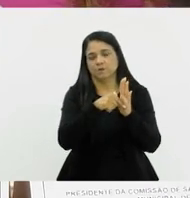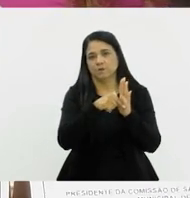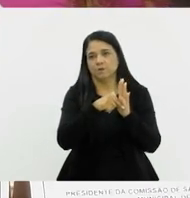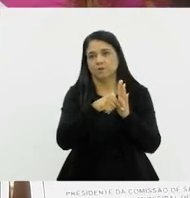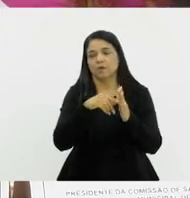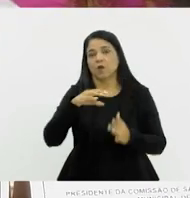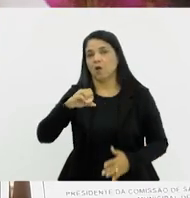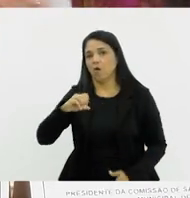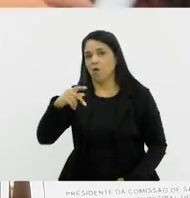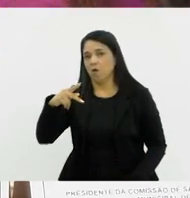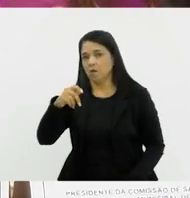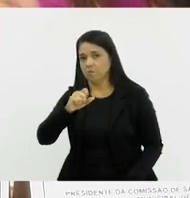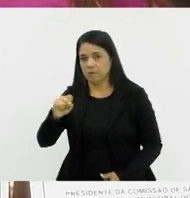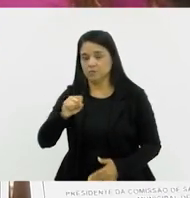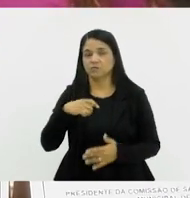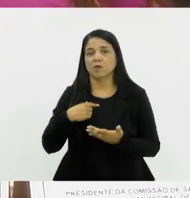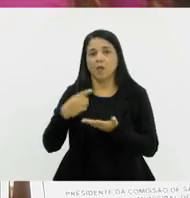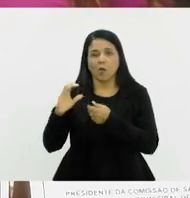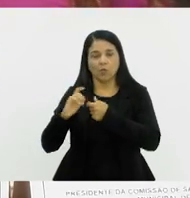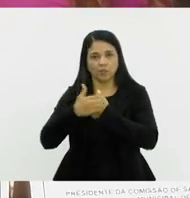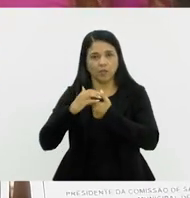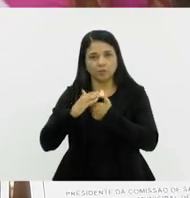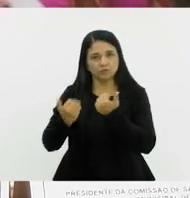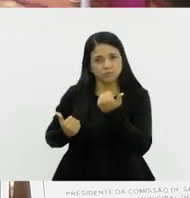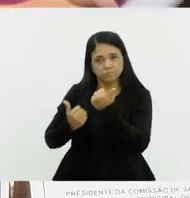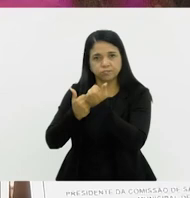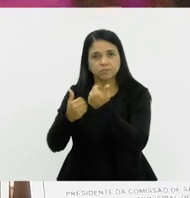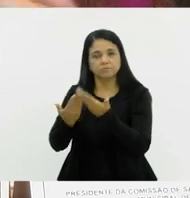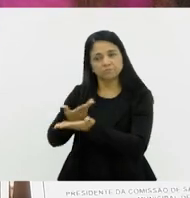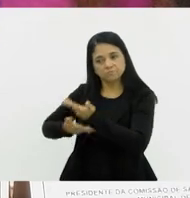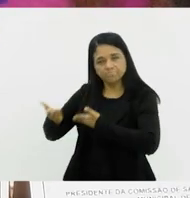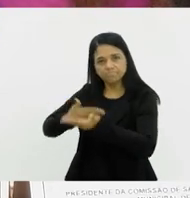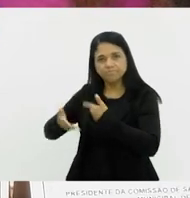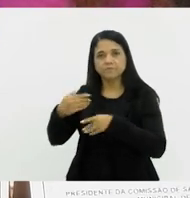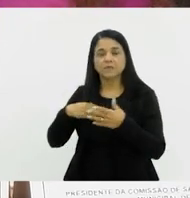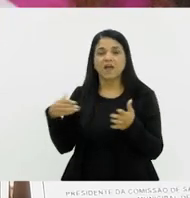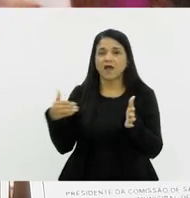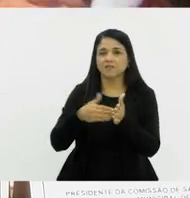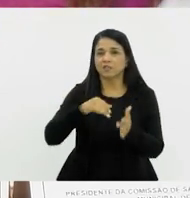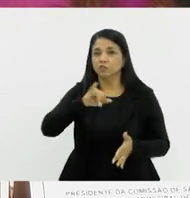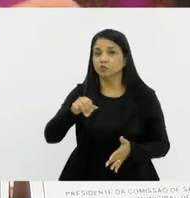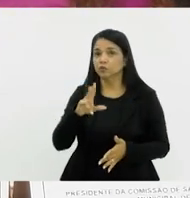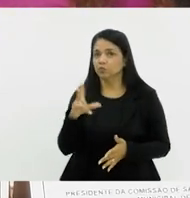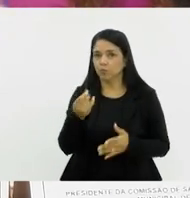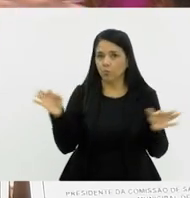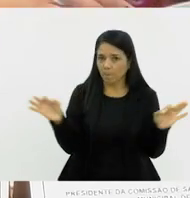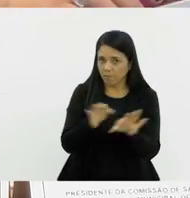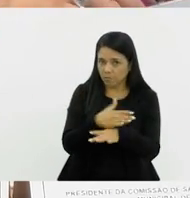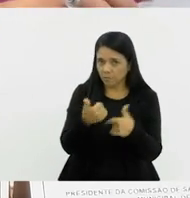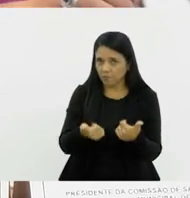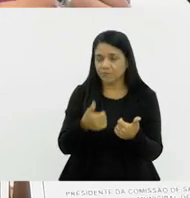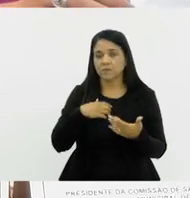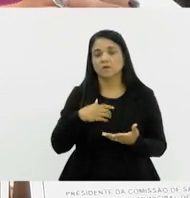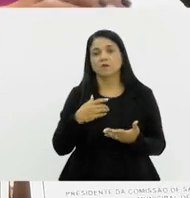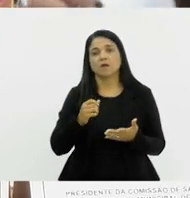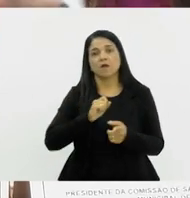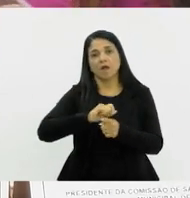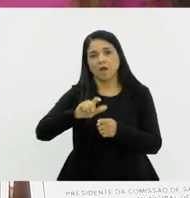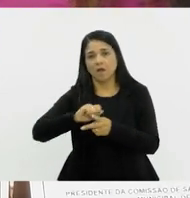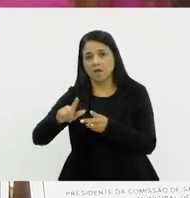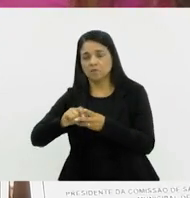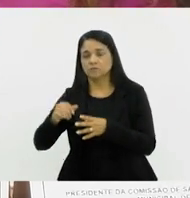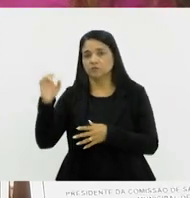com a OPAS, né, do termo de cooperação. Também a previsão é que até julho a gente conclua isso. Locação de 5 ambulâncias